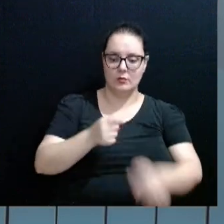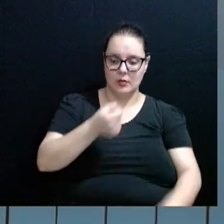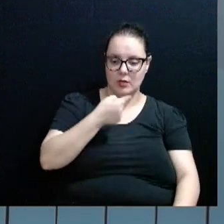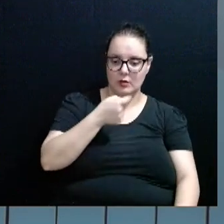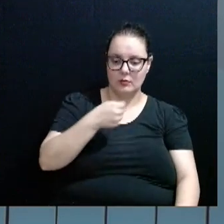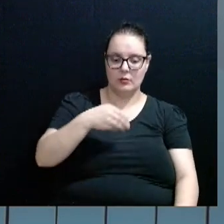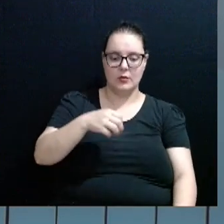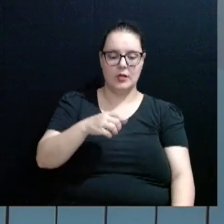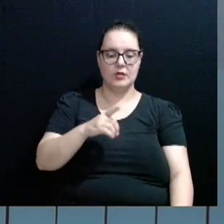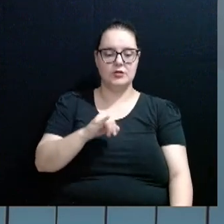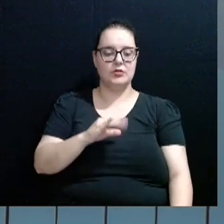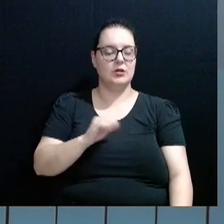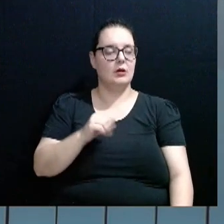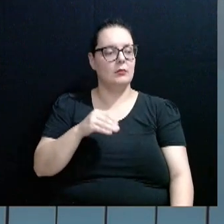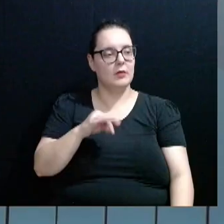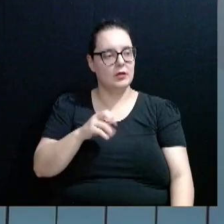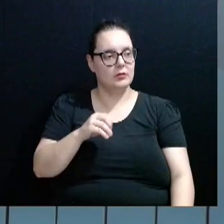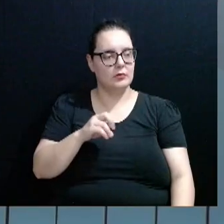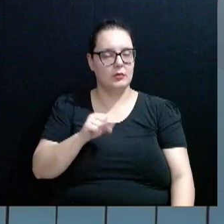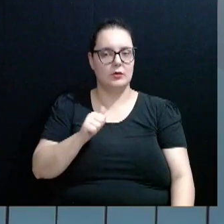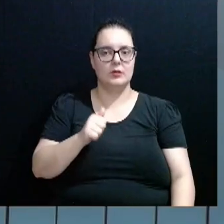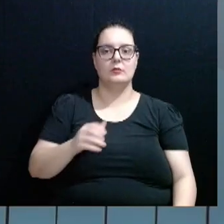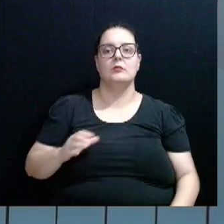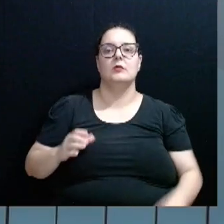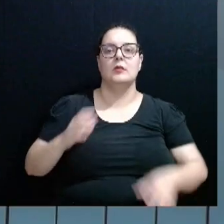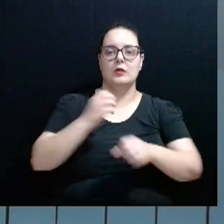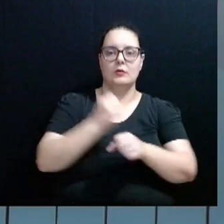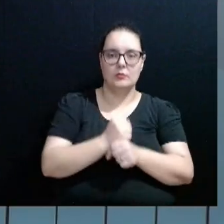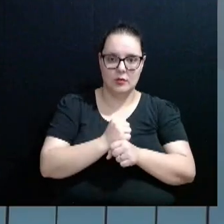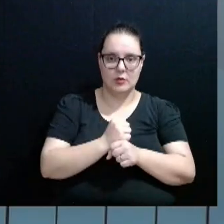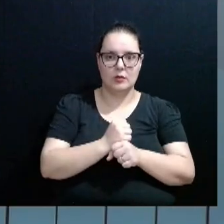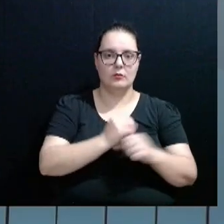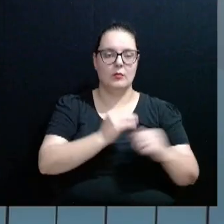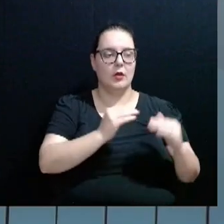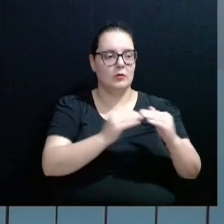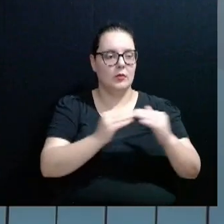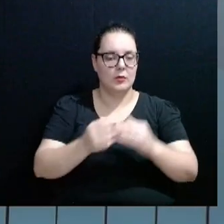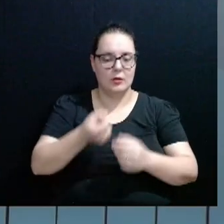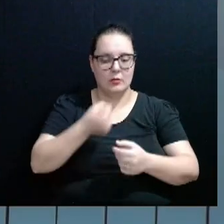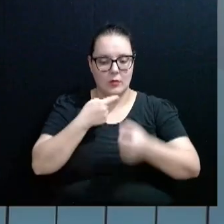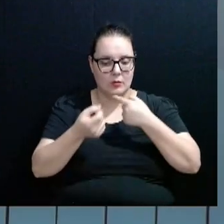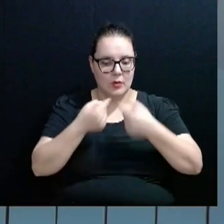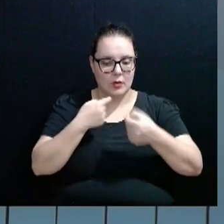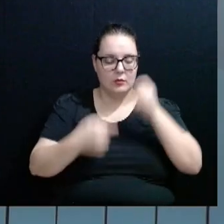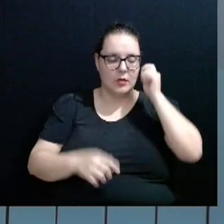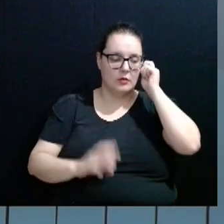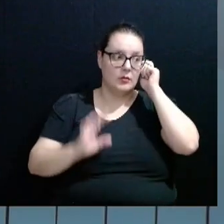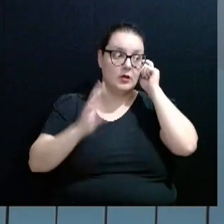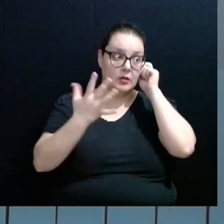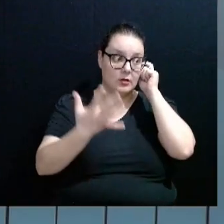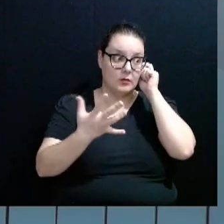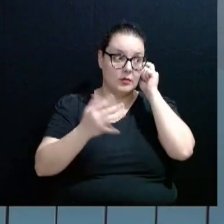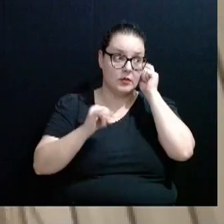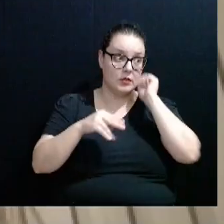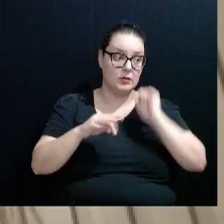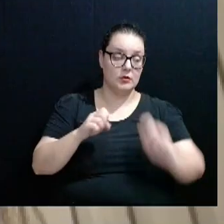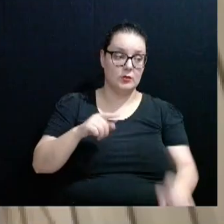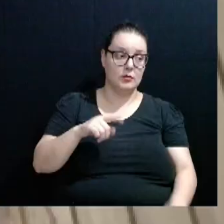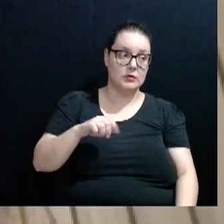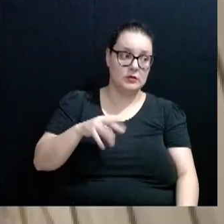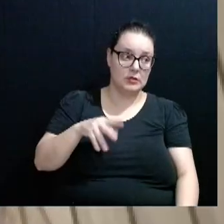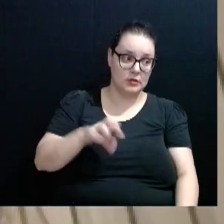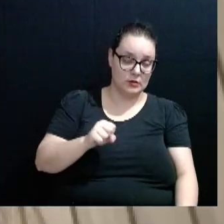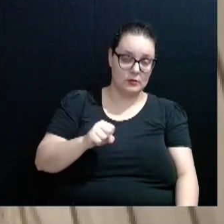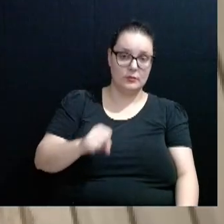faz parte de um conjunto, uma combinação de remédios para que aconteça essa intoxicação?